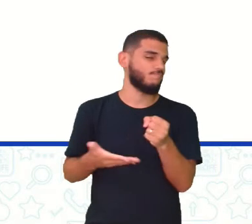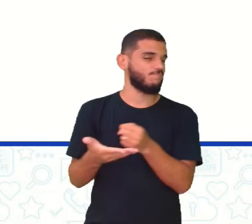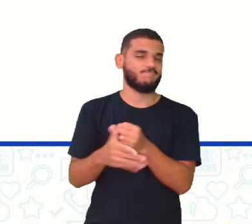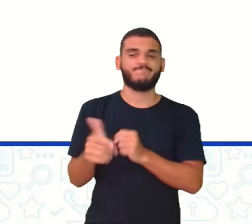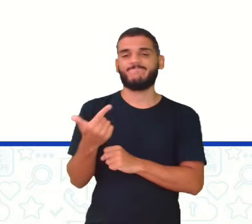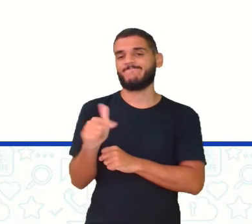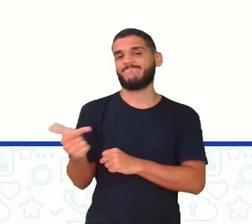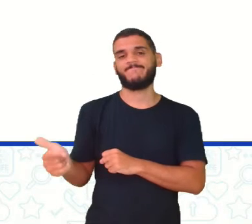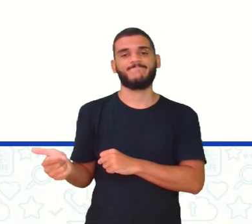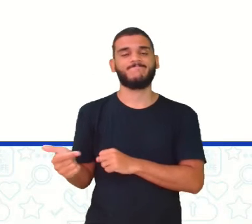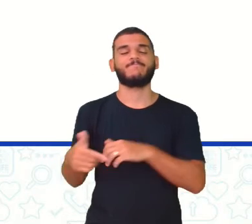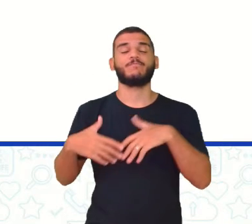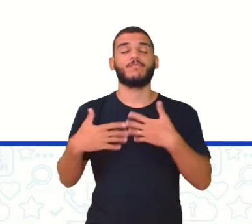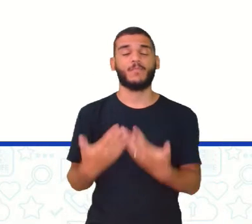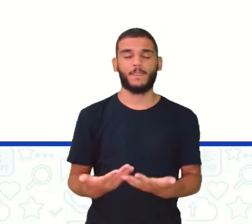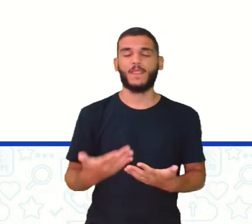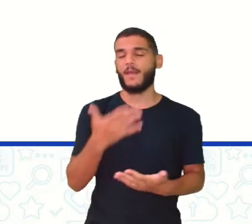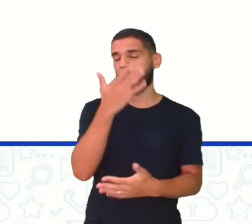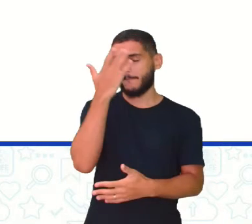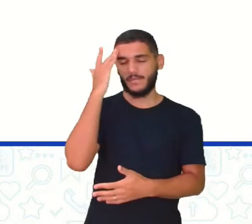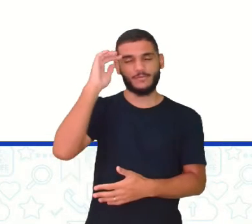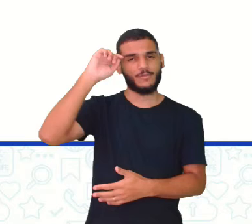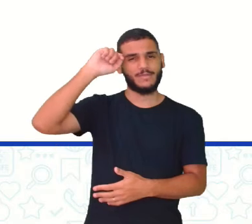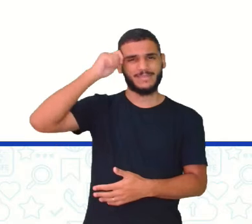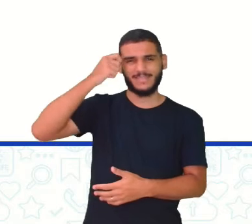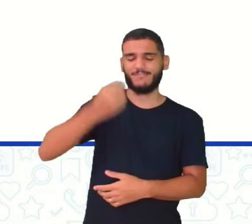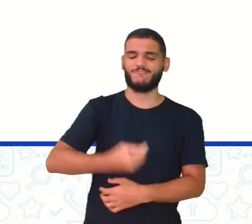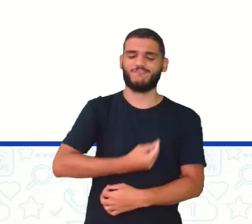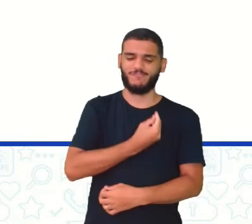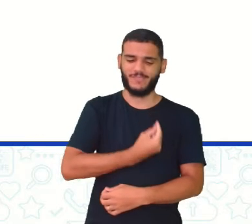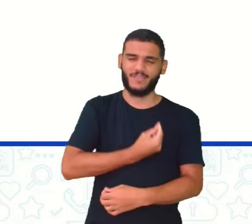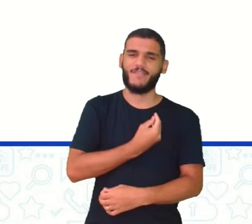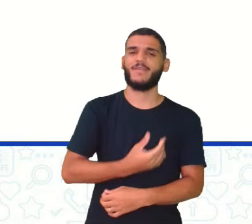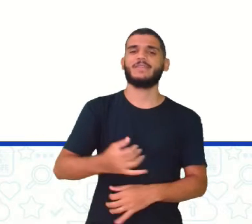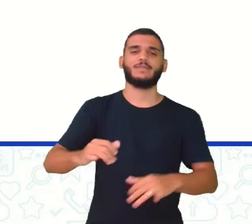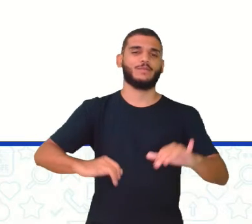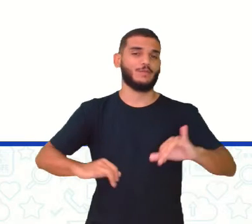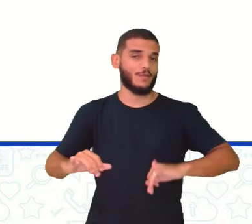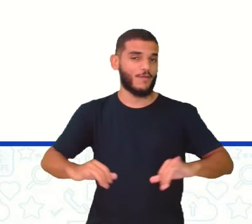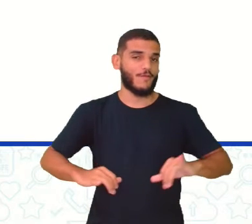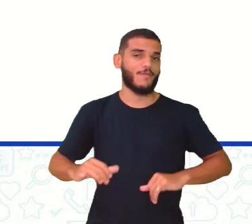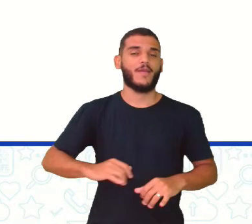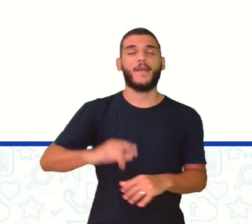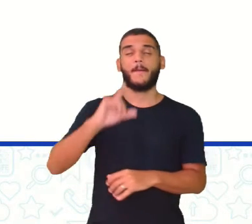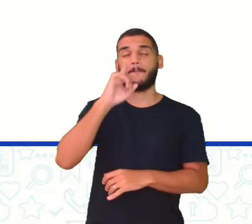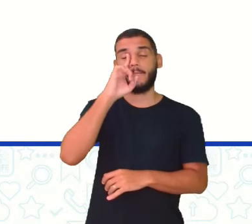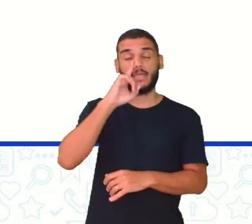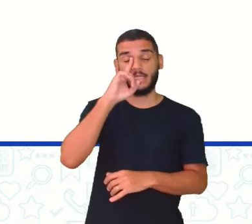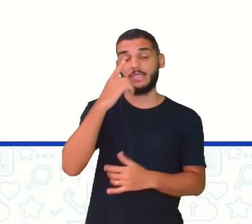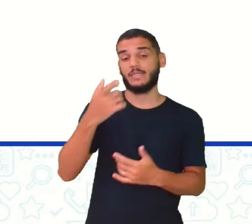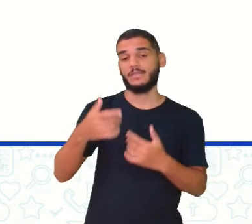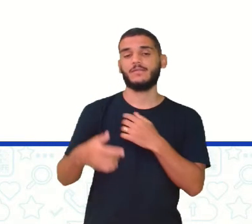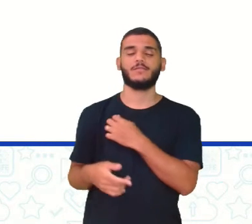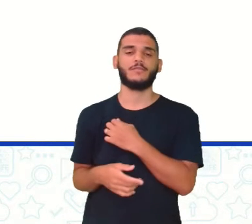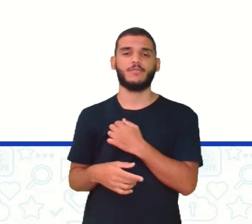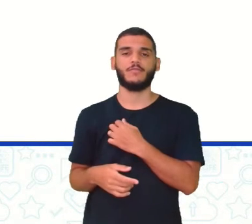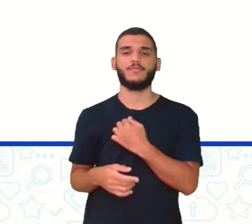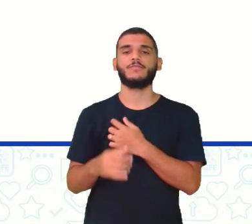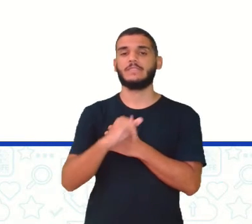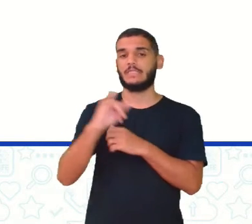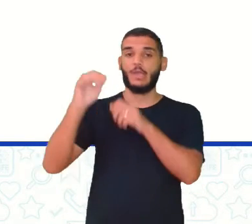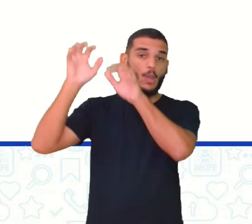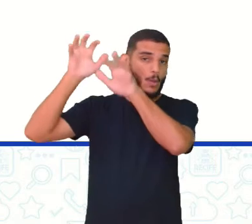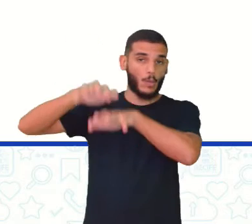vivendo nessas condições, né? Sem saneamento básico, né? Vivendo em perigo, porque quando há